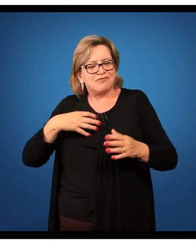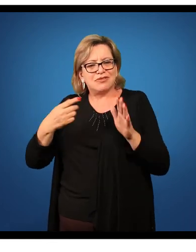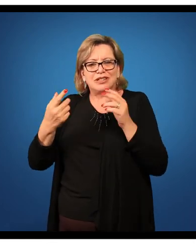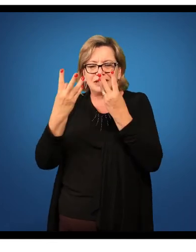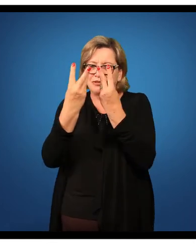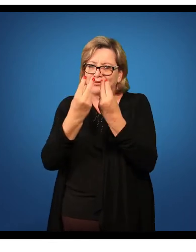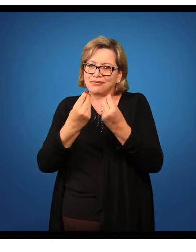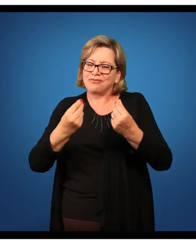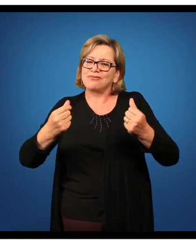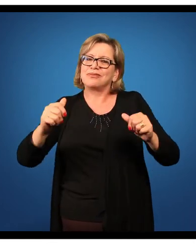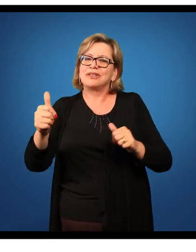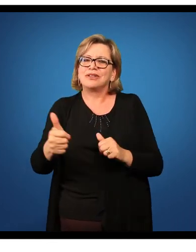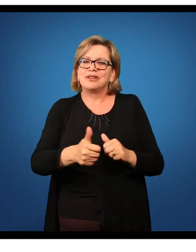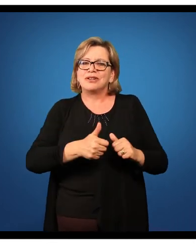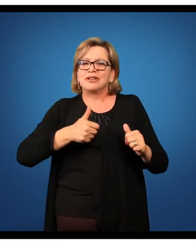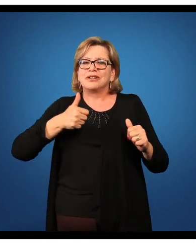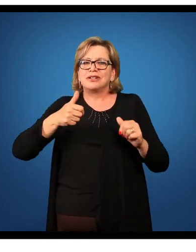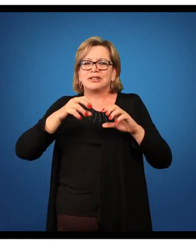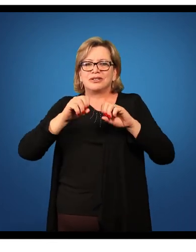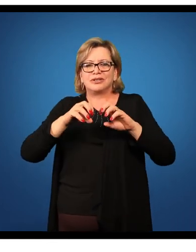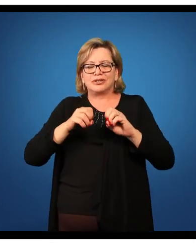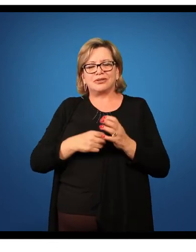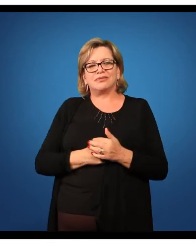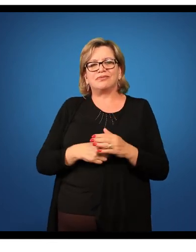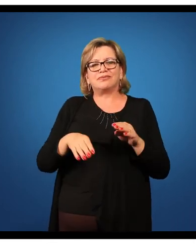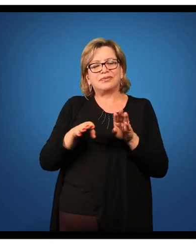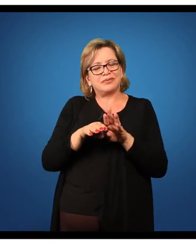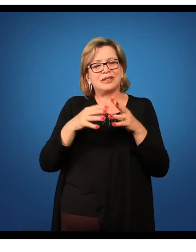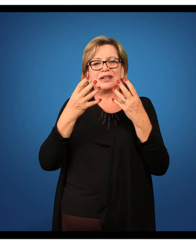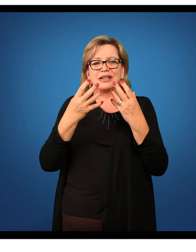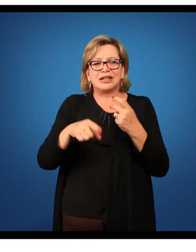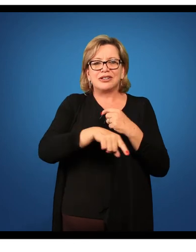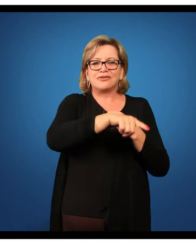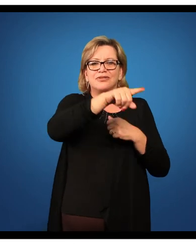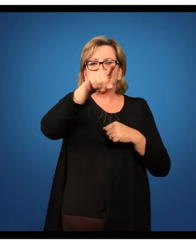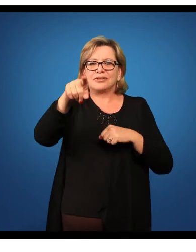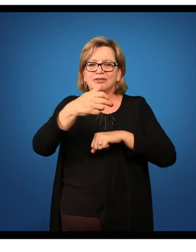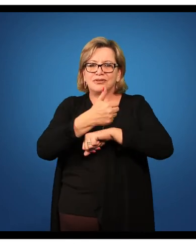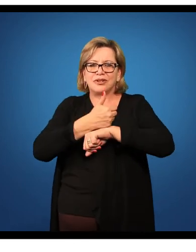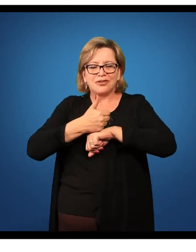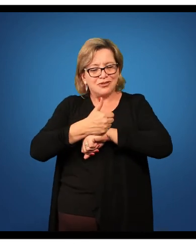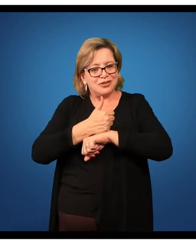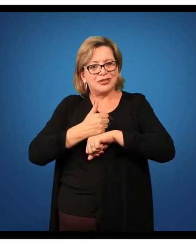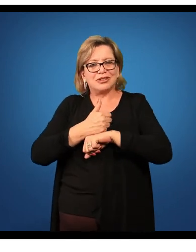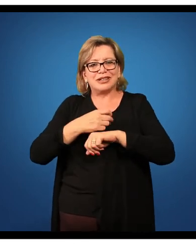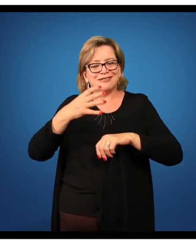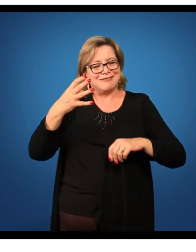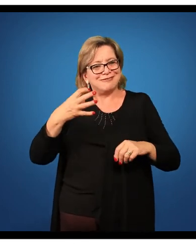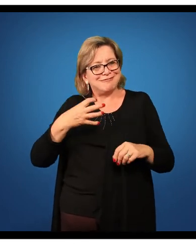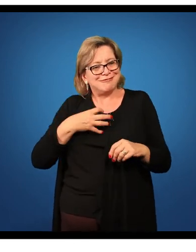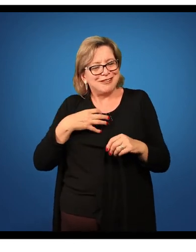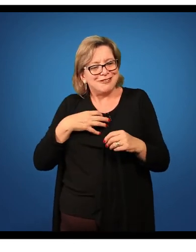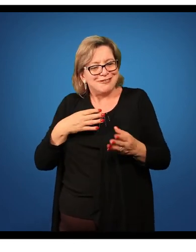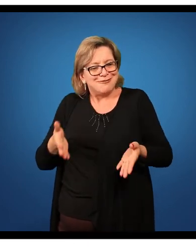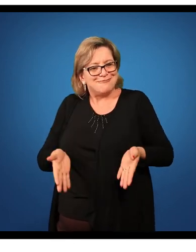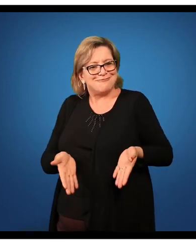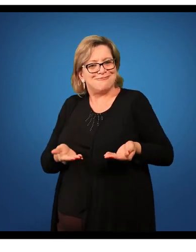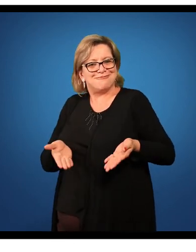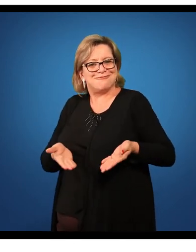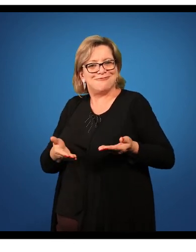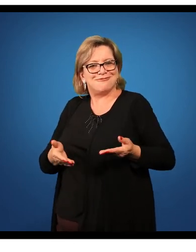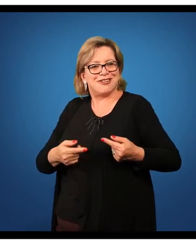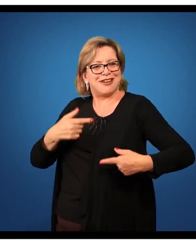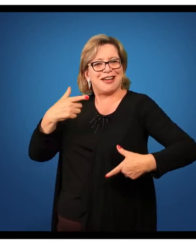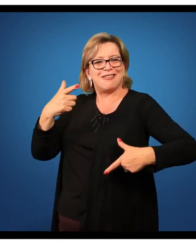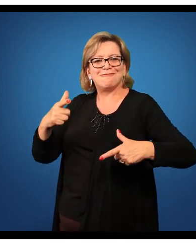a este ensino é espero também que vocês como profissionais da área se sintam encorajados a a